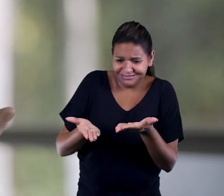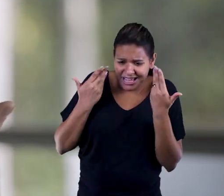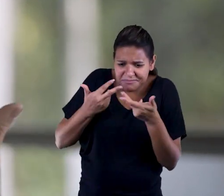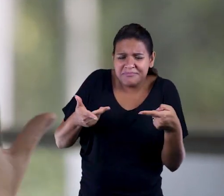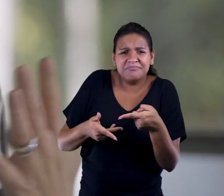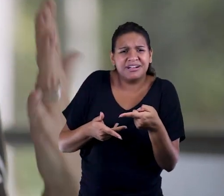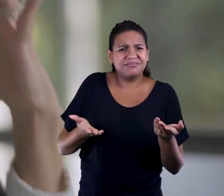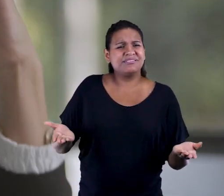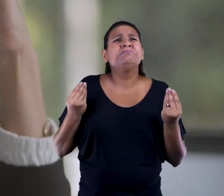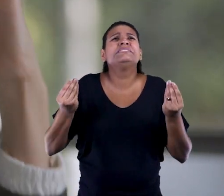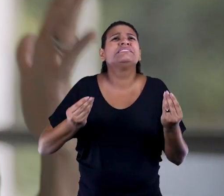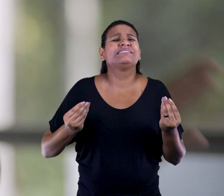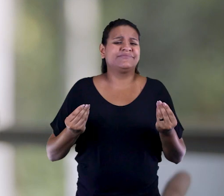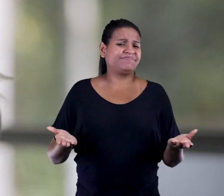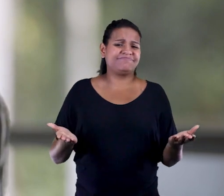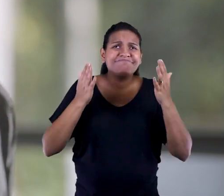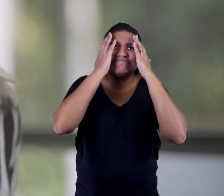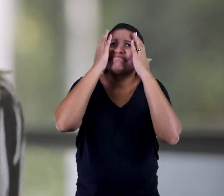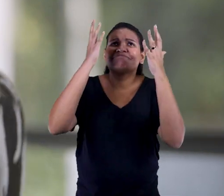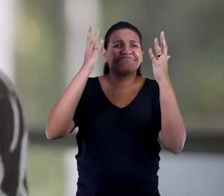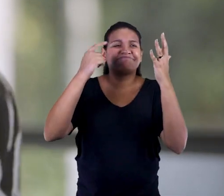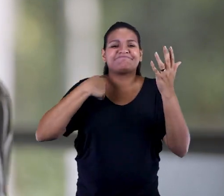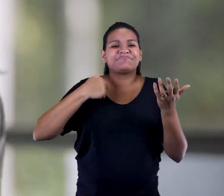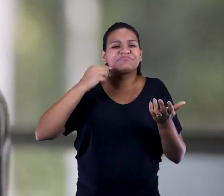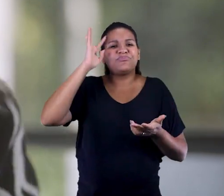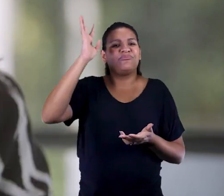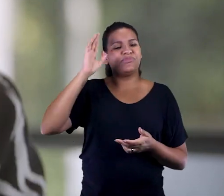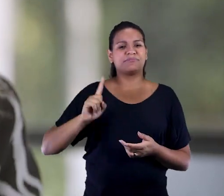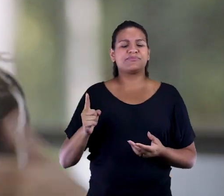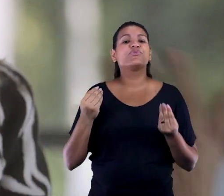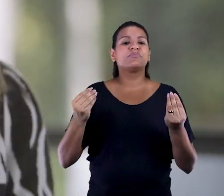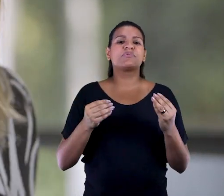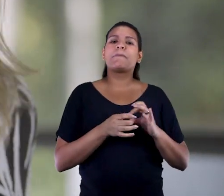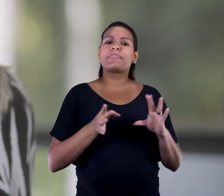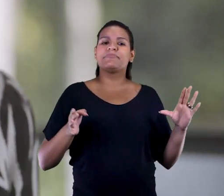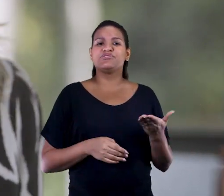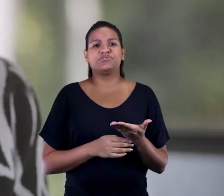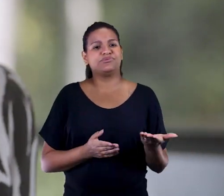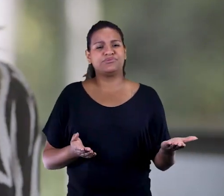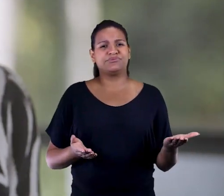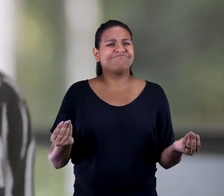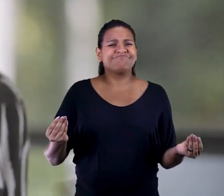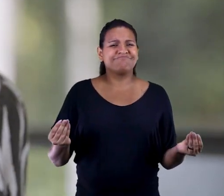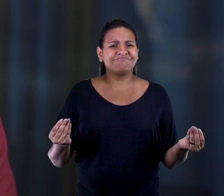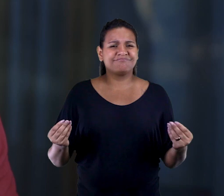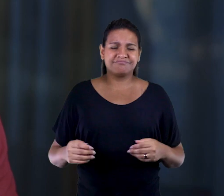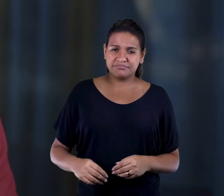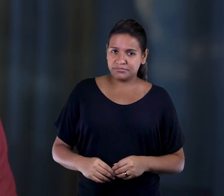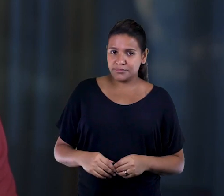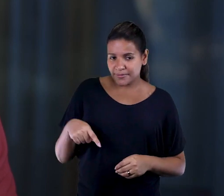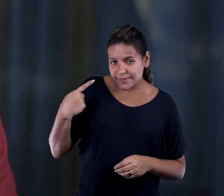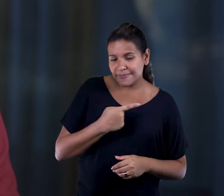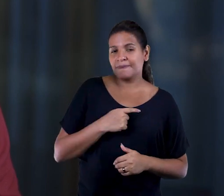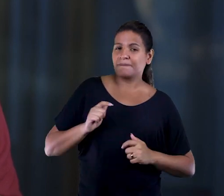mim é tão inadmissível, é tão surreal isso, assim, que eu não consigo acreditar que um dia alguém permitiu uma atrocidade e ainda é permitido em vários lugares. E com